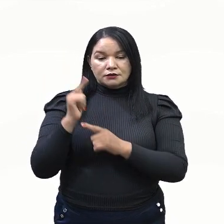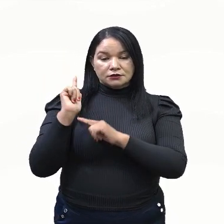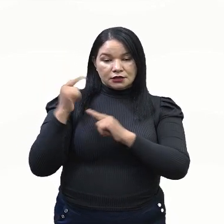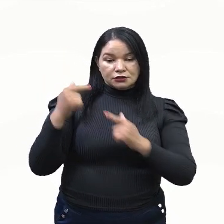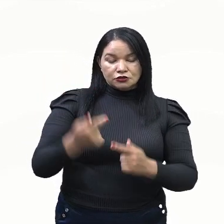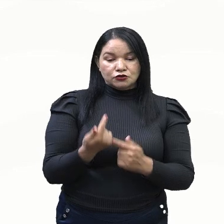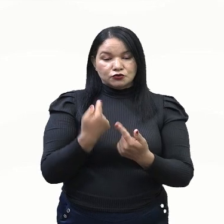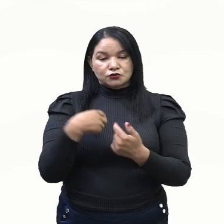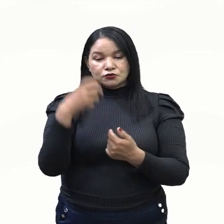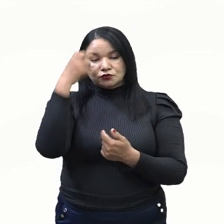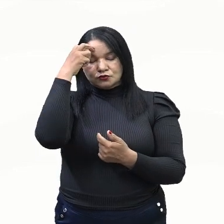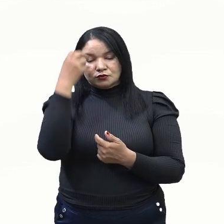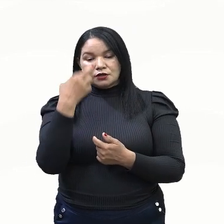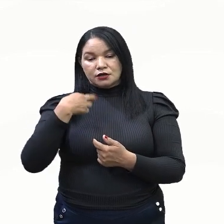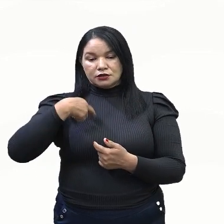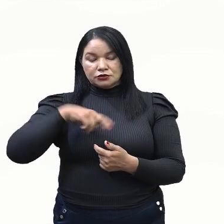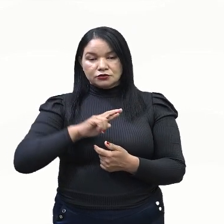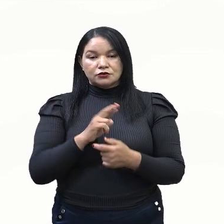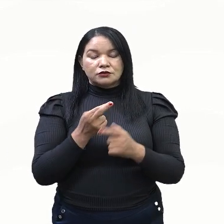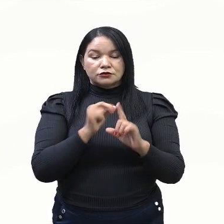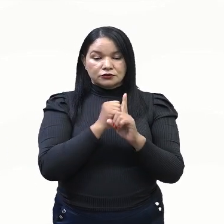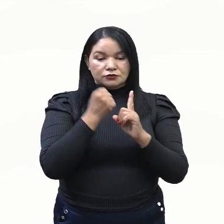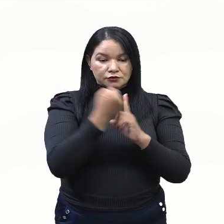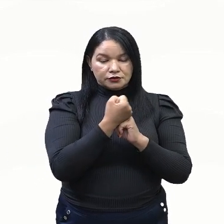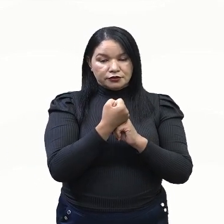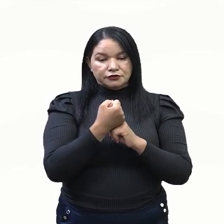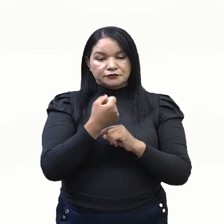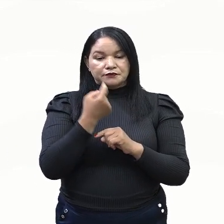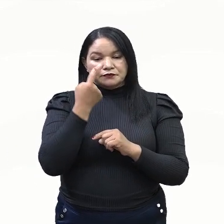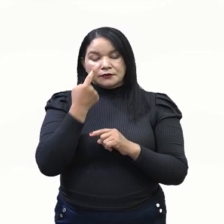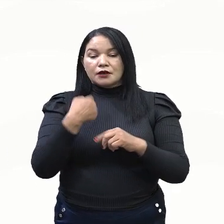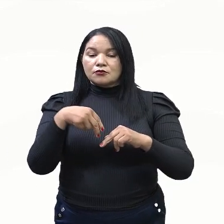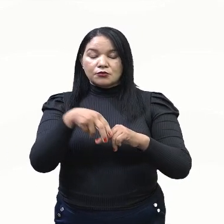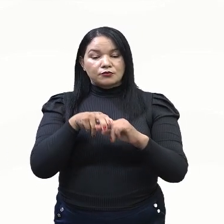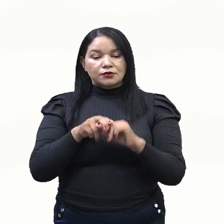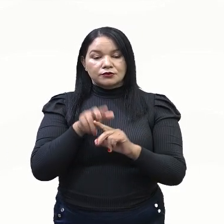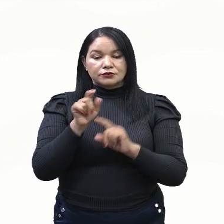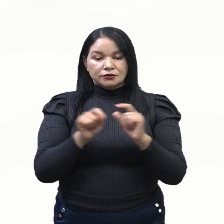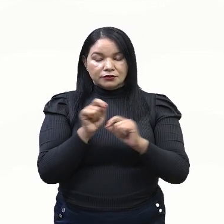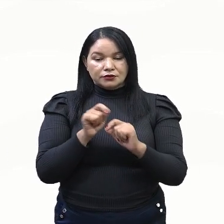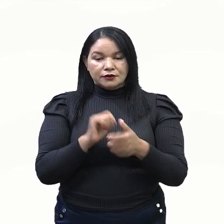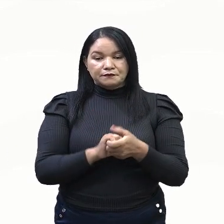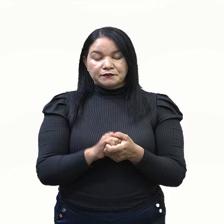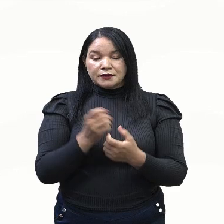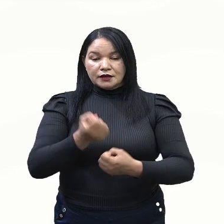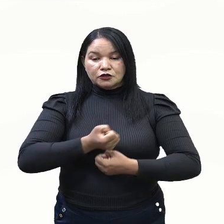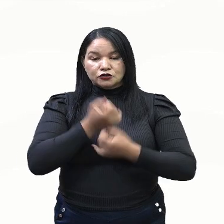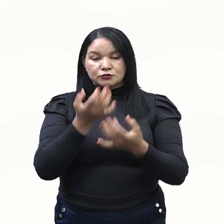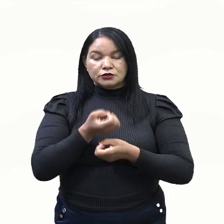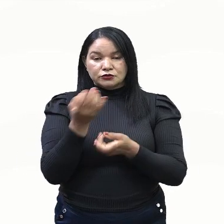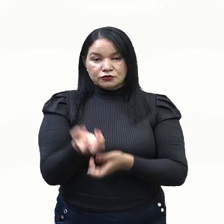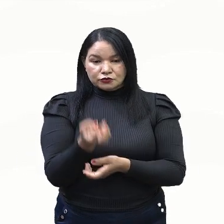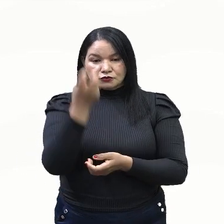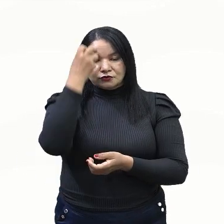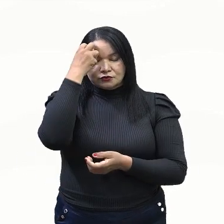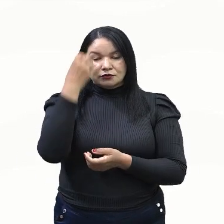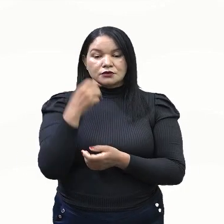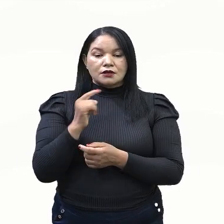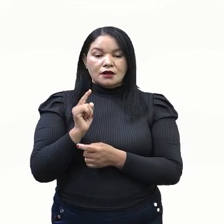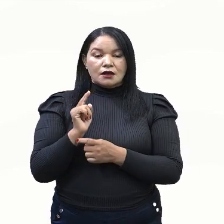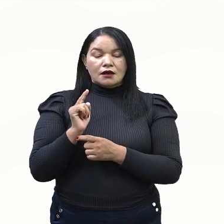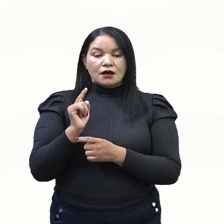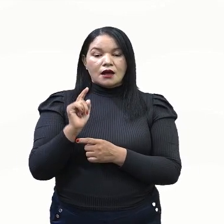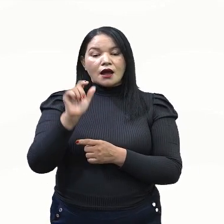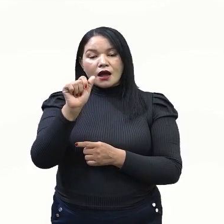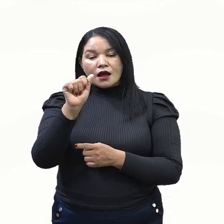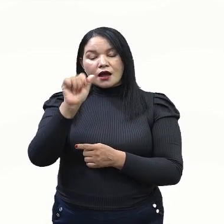culturais, religiosas e sociais. Através de quê? Através das expressões culturais afro-brasileiras,